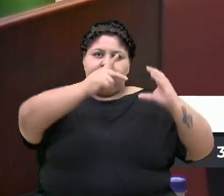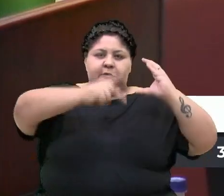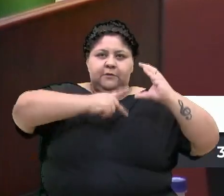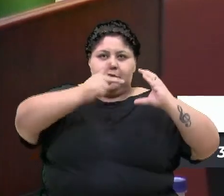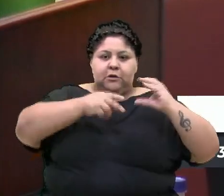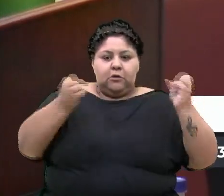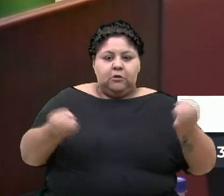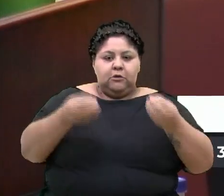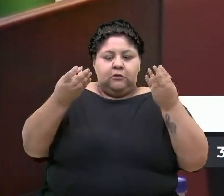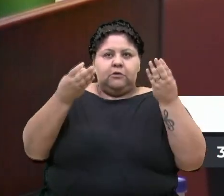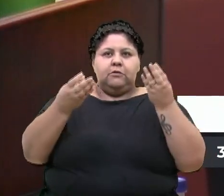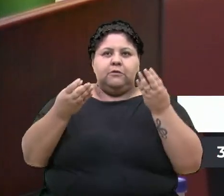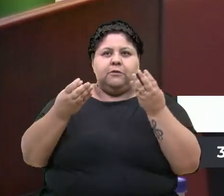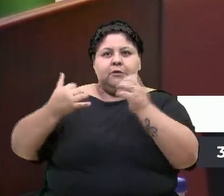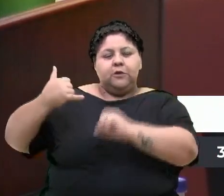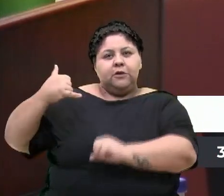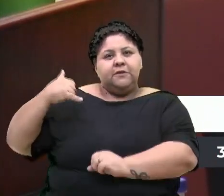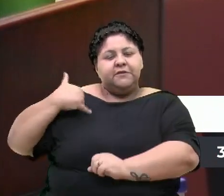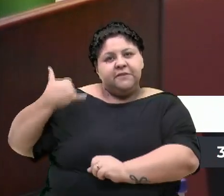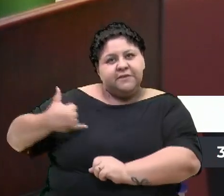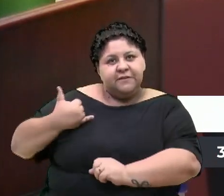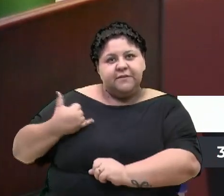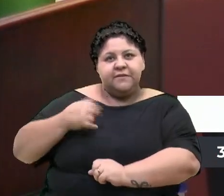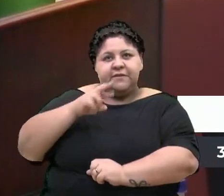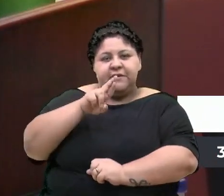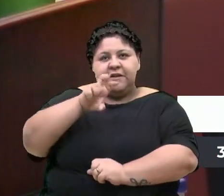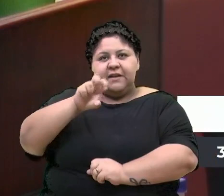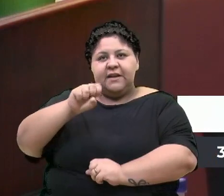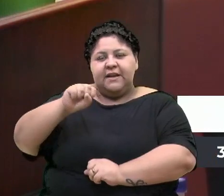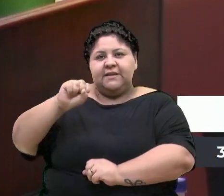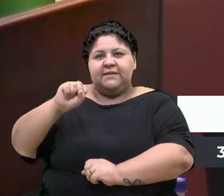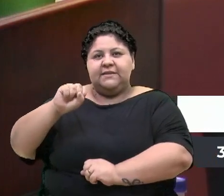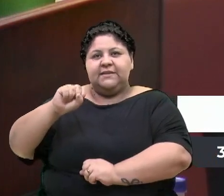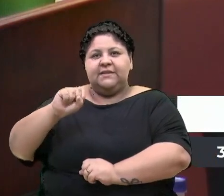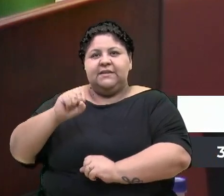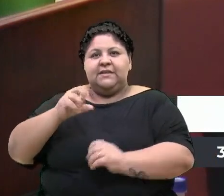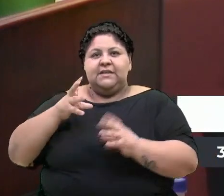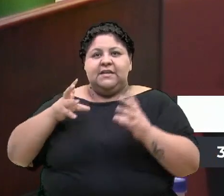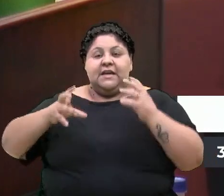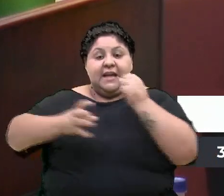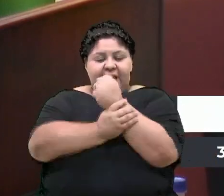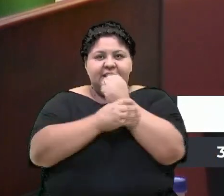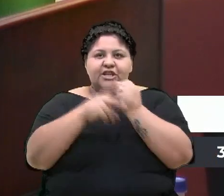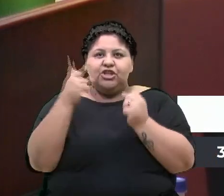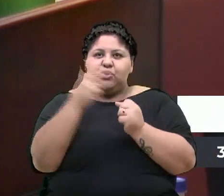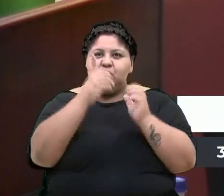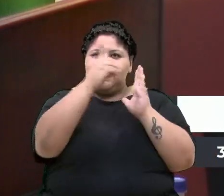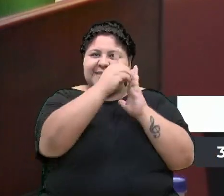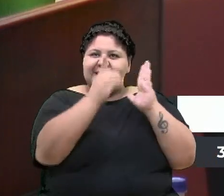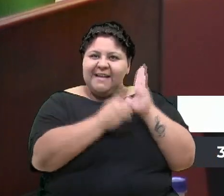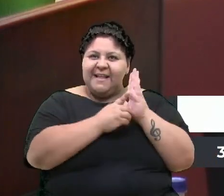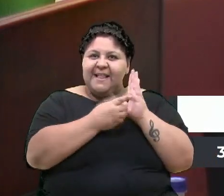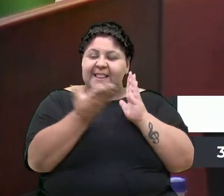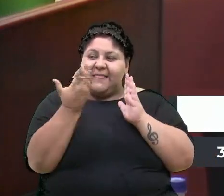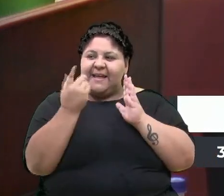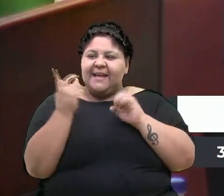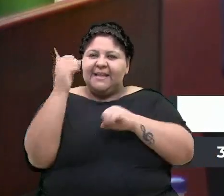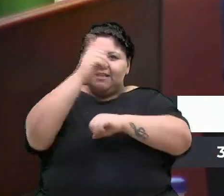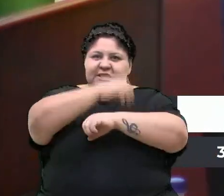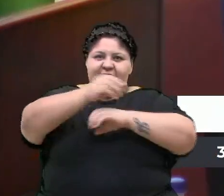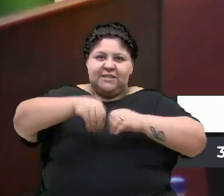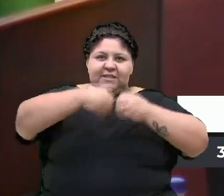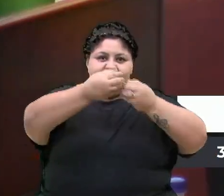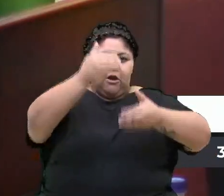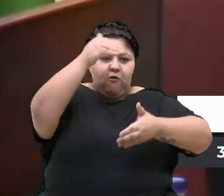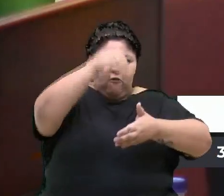evento de aniversário do RS Garante, 2 décadas, e naquele dia, quando entregava o voto de